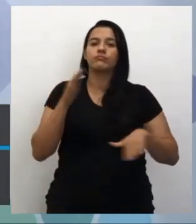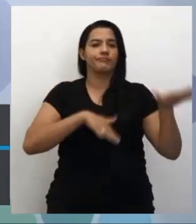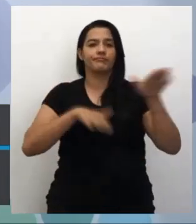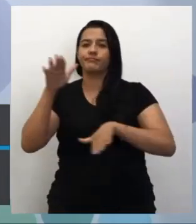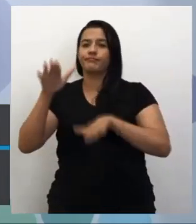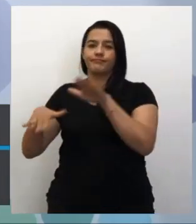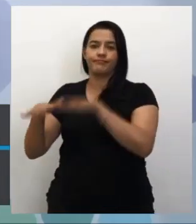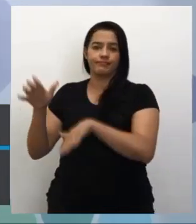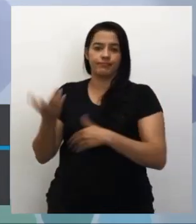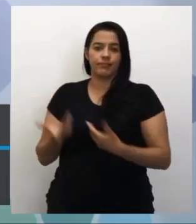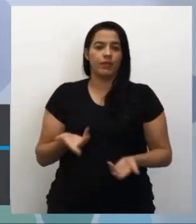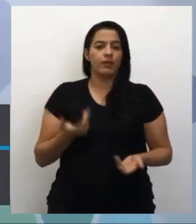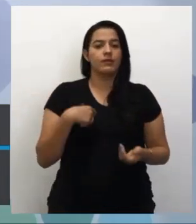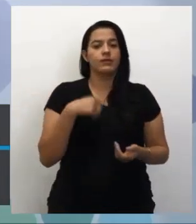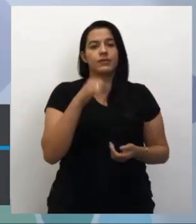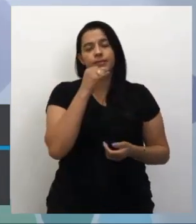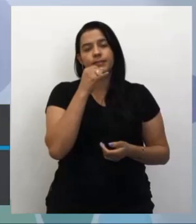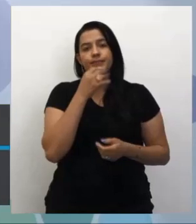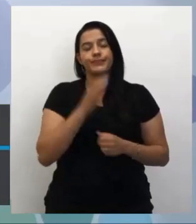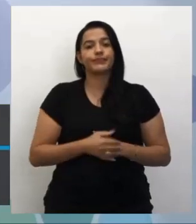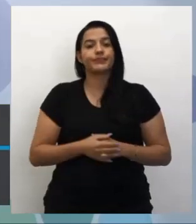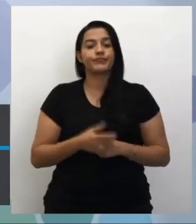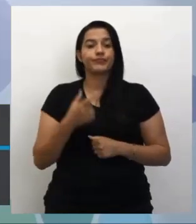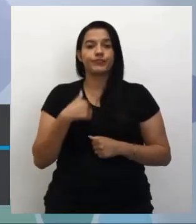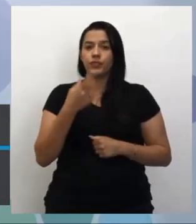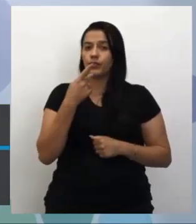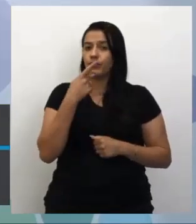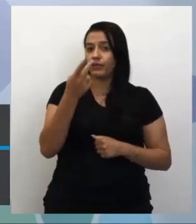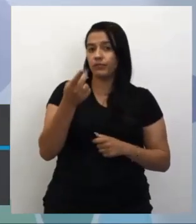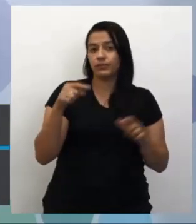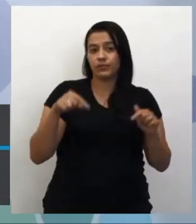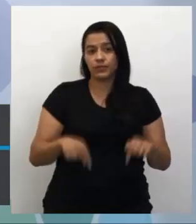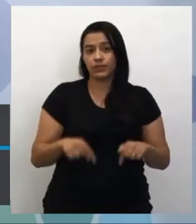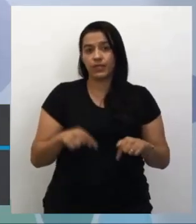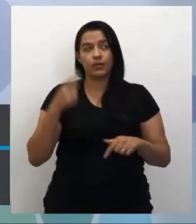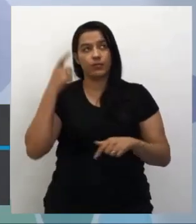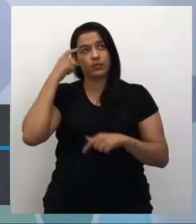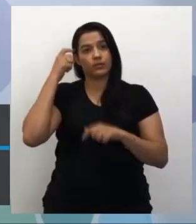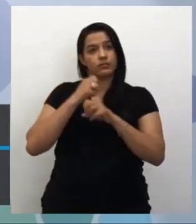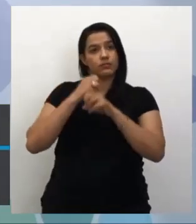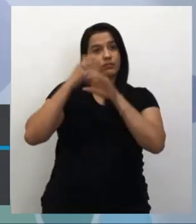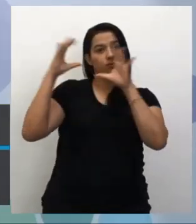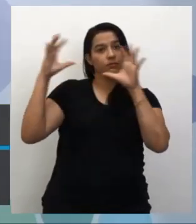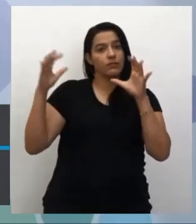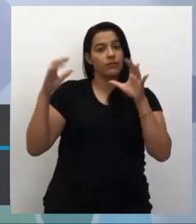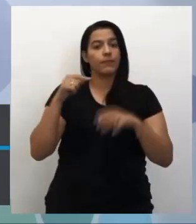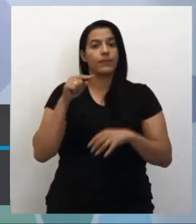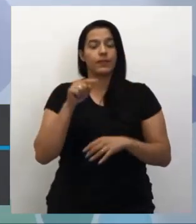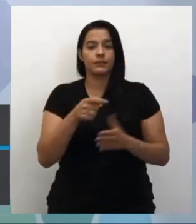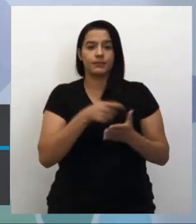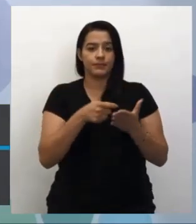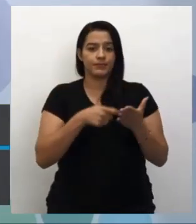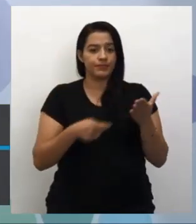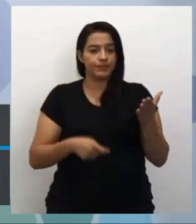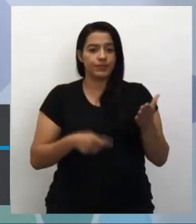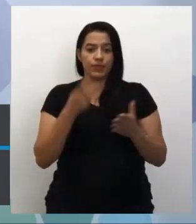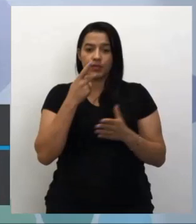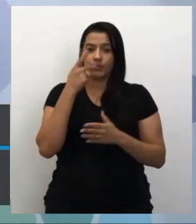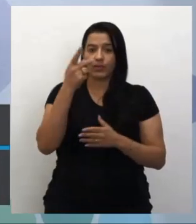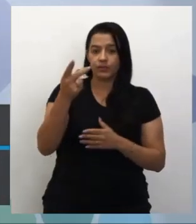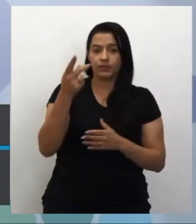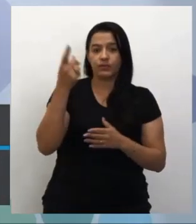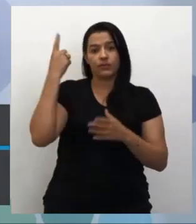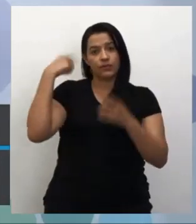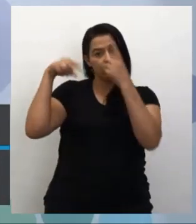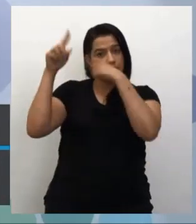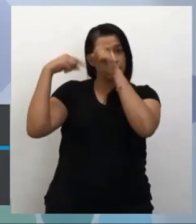também. Por exemplo, eu estou falando com você aqui e aí eu começo a pensar. Aí o escritor, o narrador, começa a falar o que está se passando